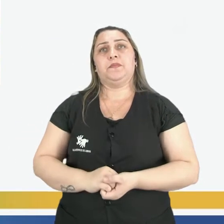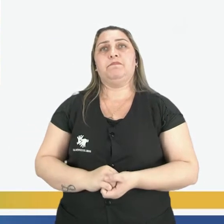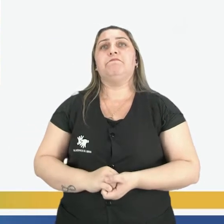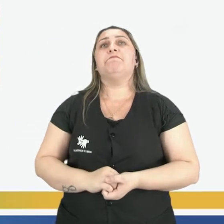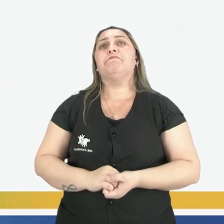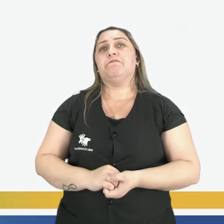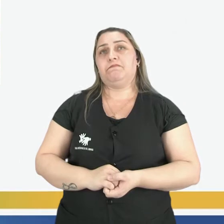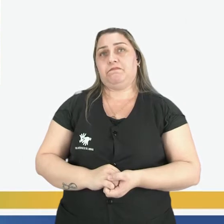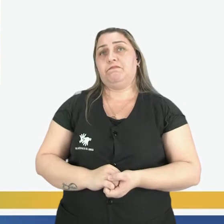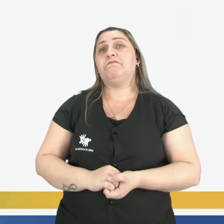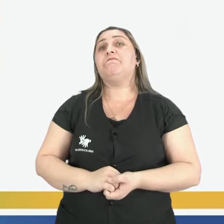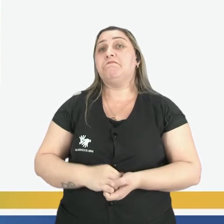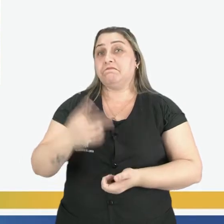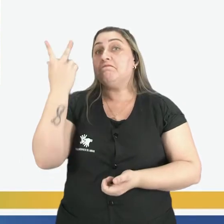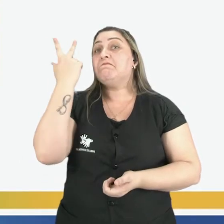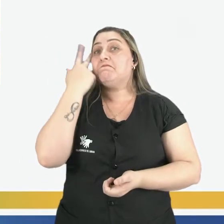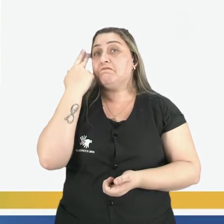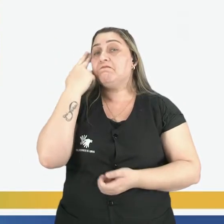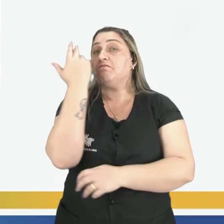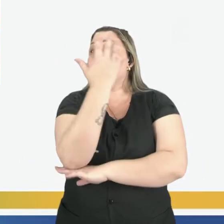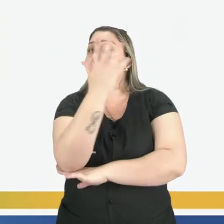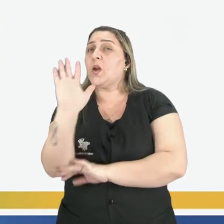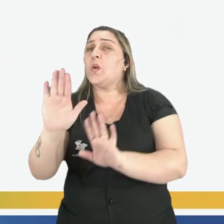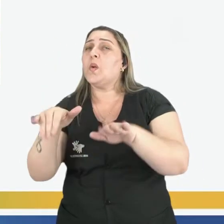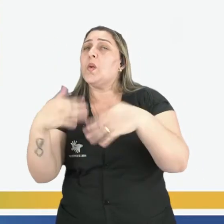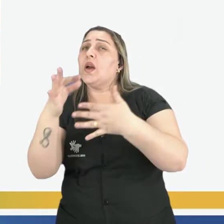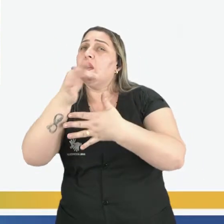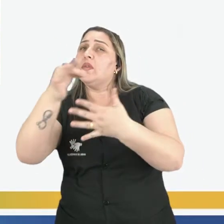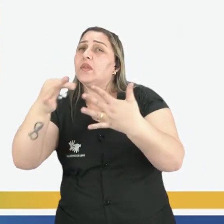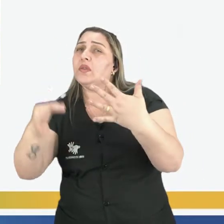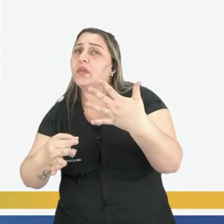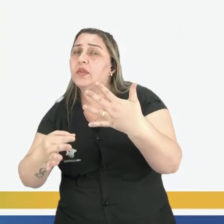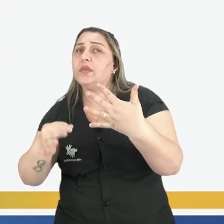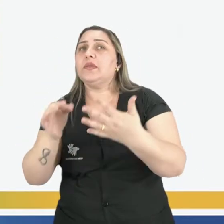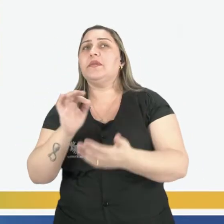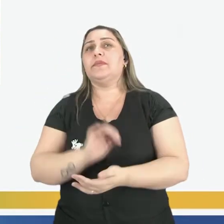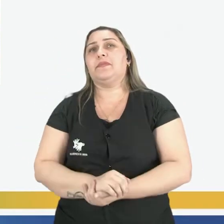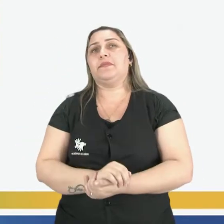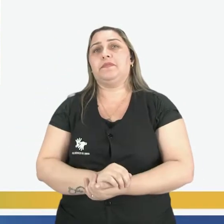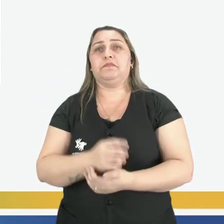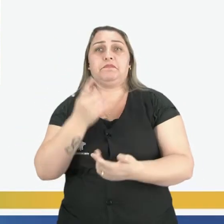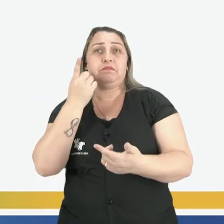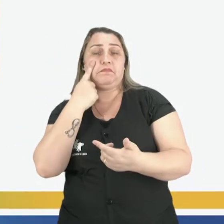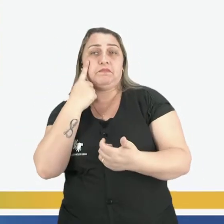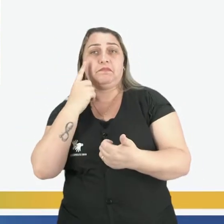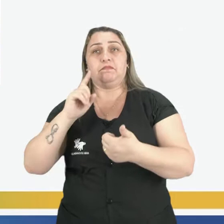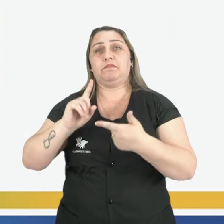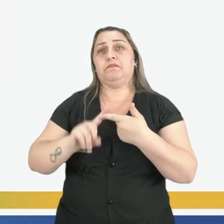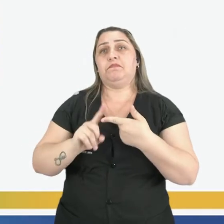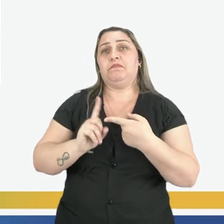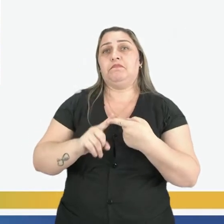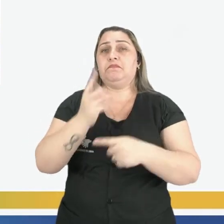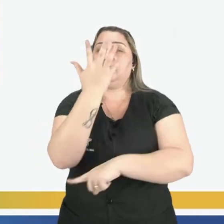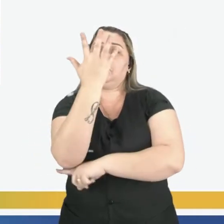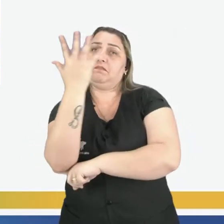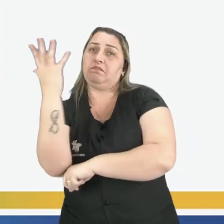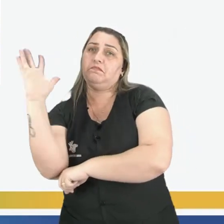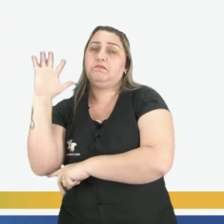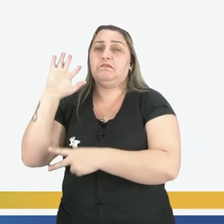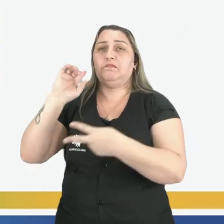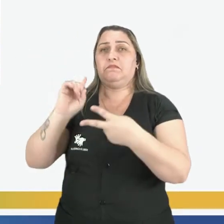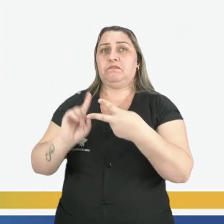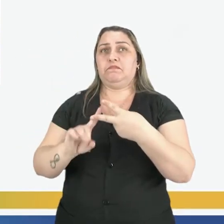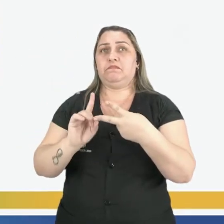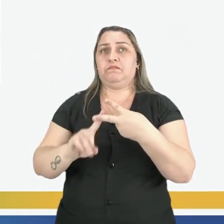É uma paisagem natural. E quais são os elementos dessa paisagem? Os elementos da paisagem são as